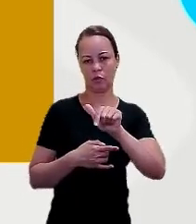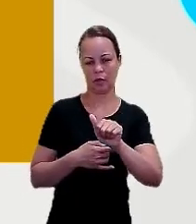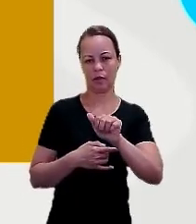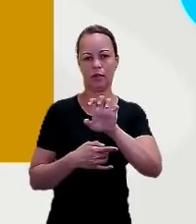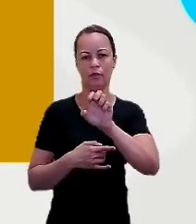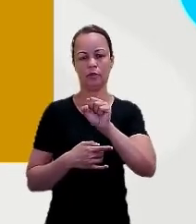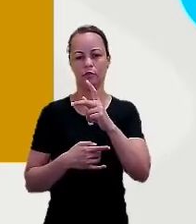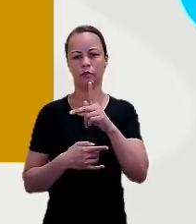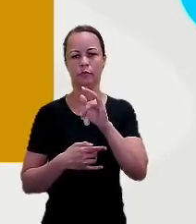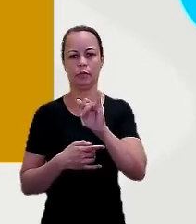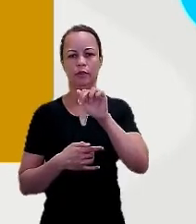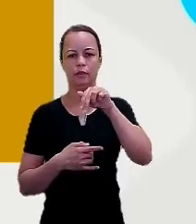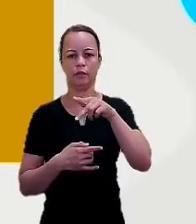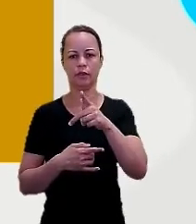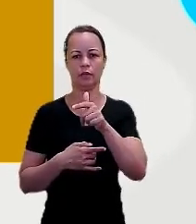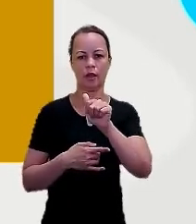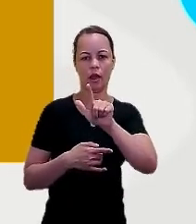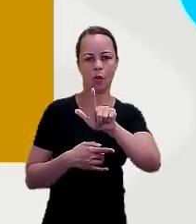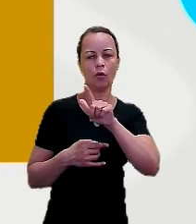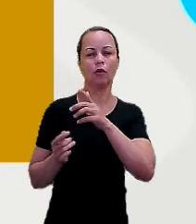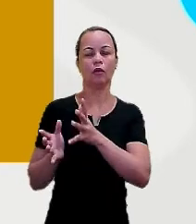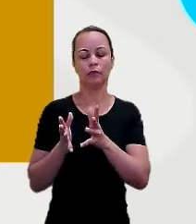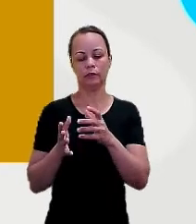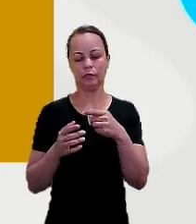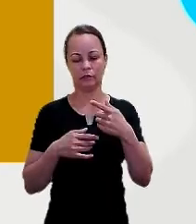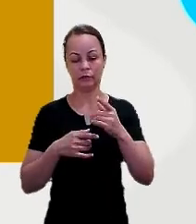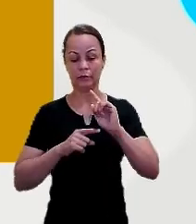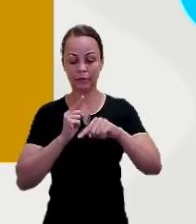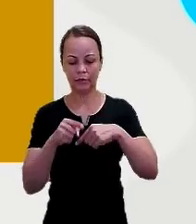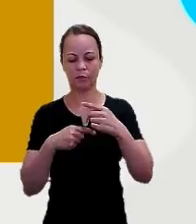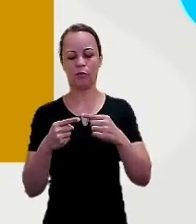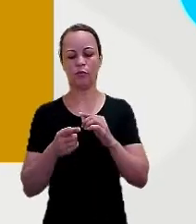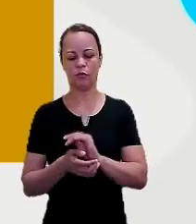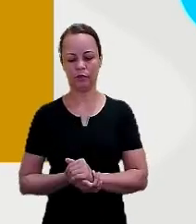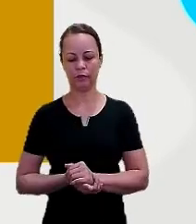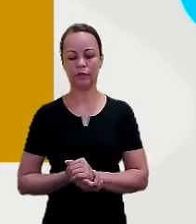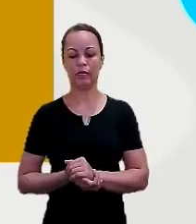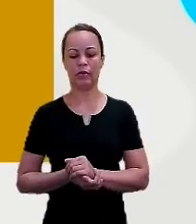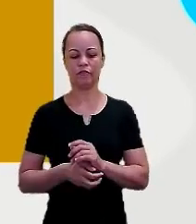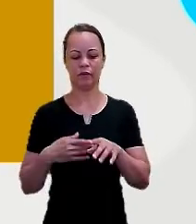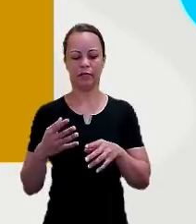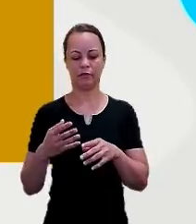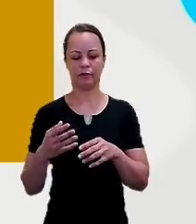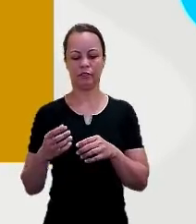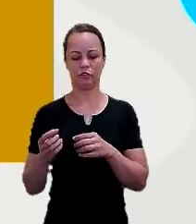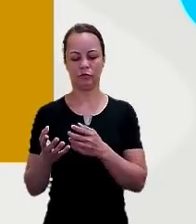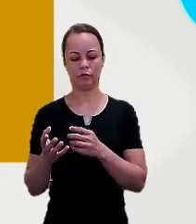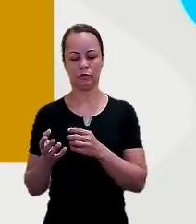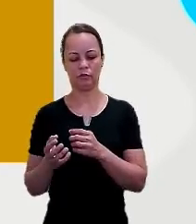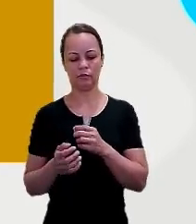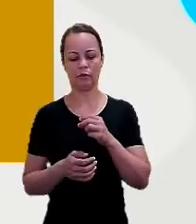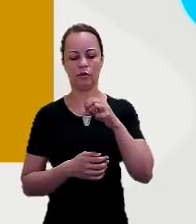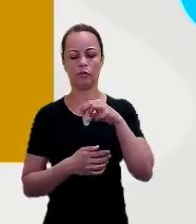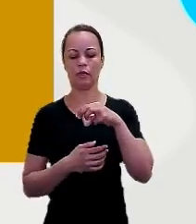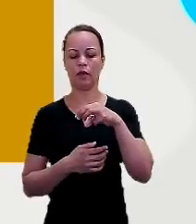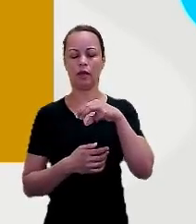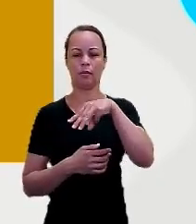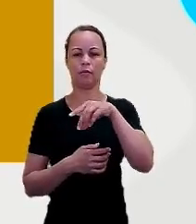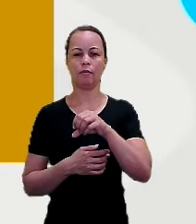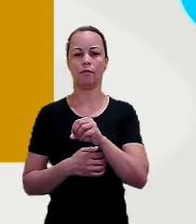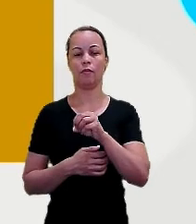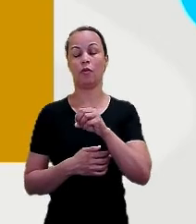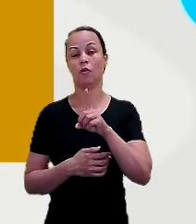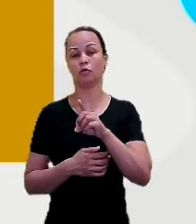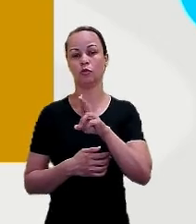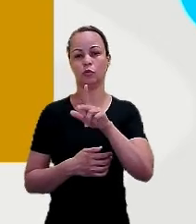ter, nessa relação aí do nociceptores, né, somático, vai ter esse impulso